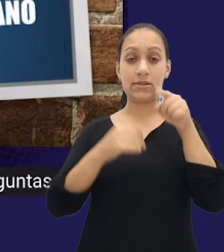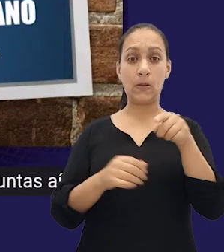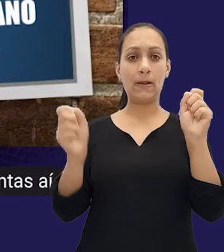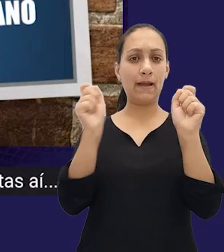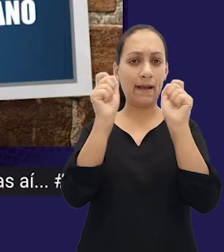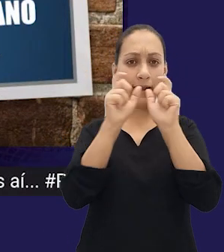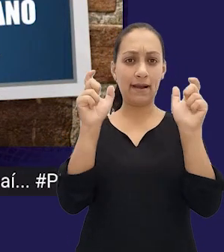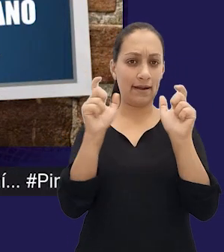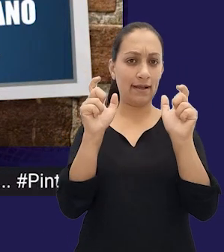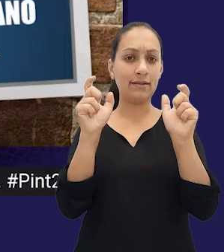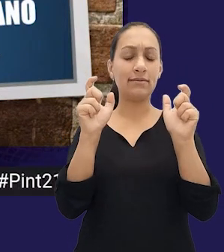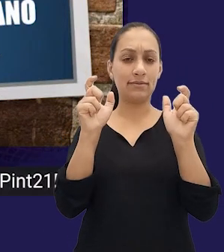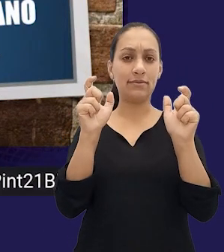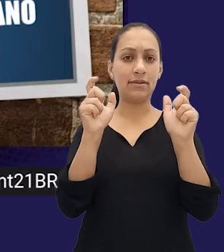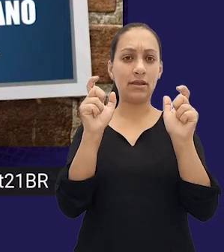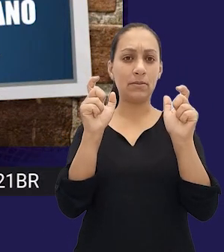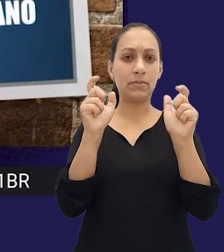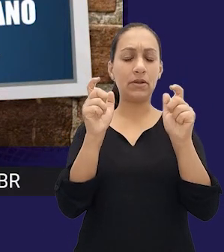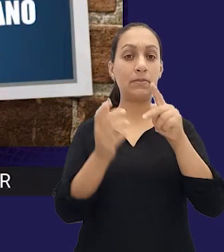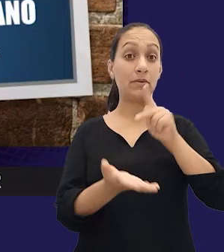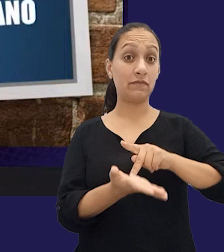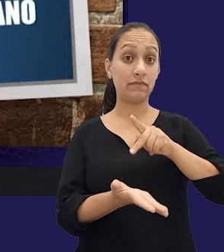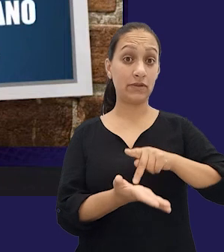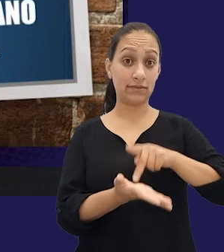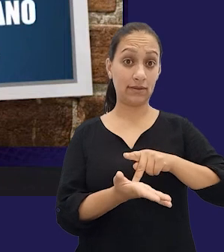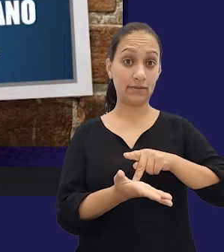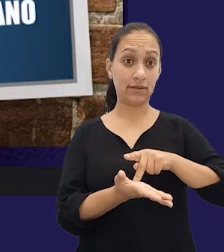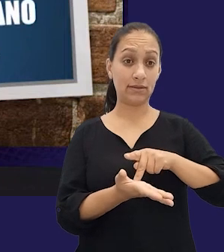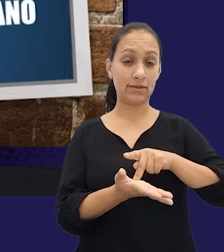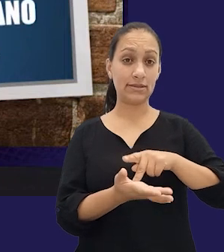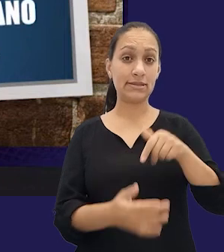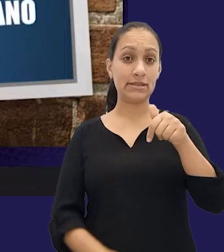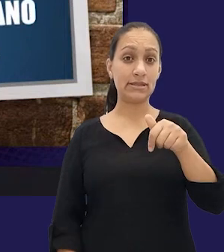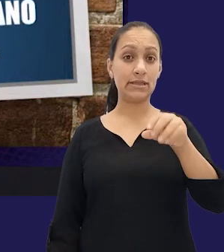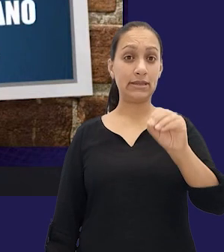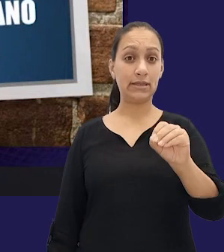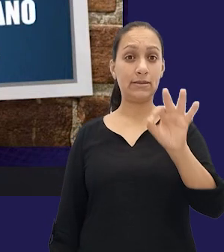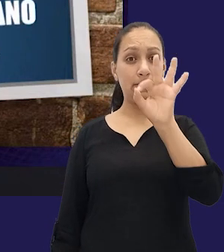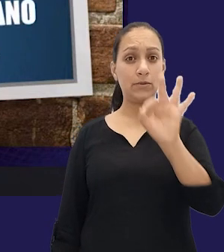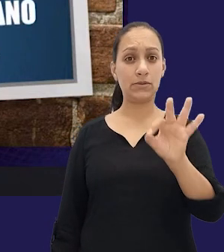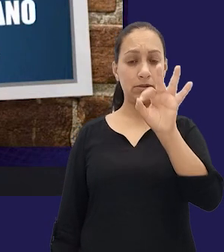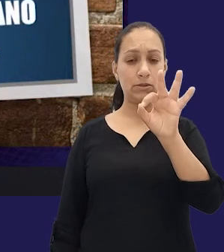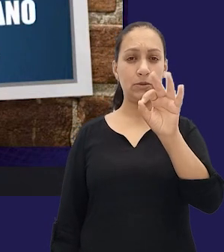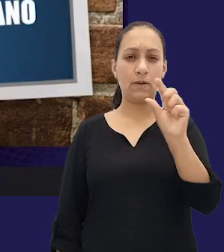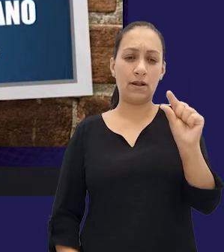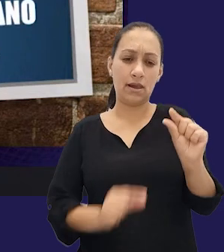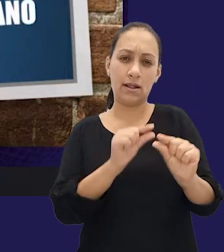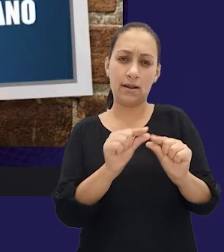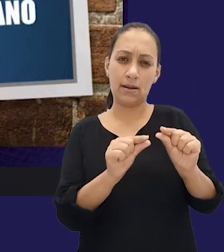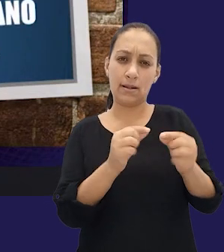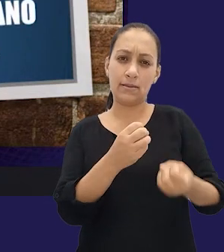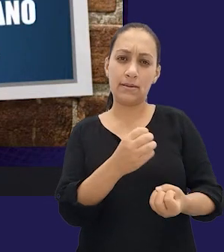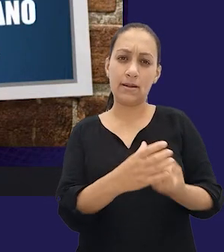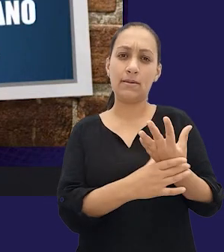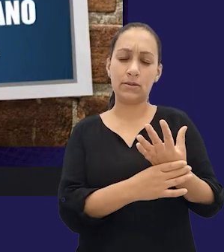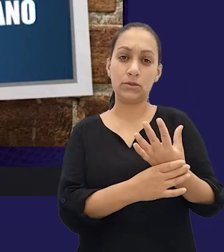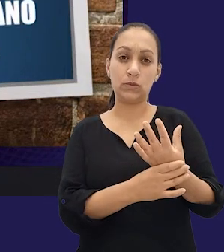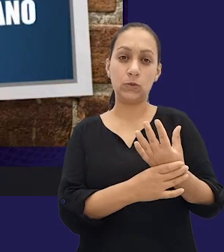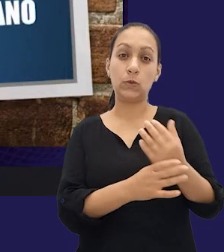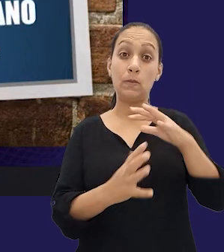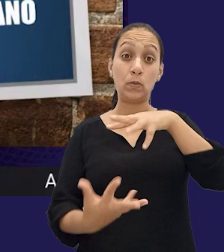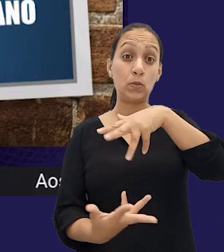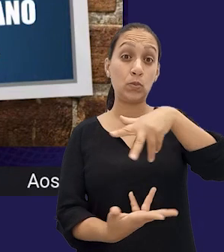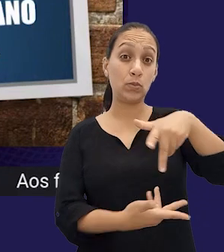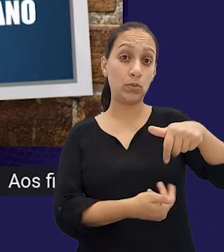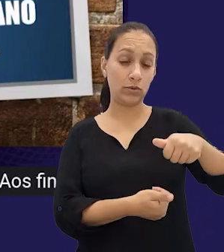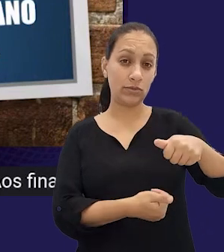algo muito verdadeiro, tá? 70% dos antimicrobianos produzidos em nível mundial,